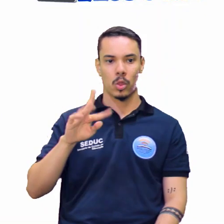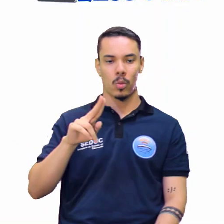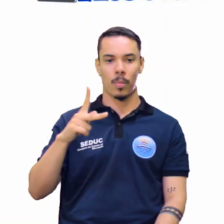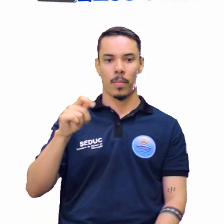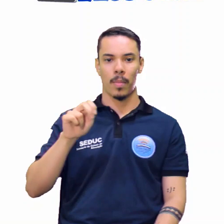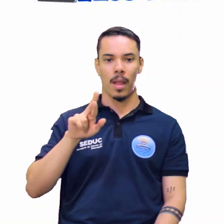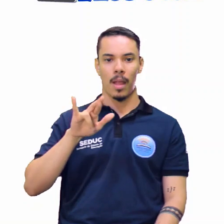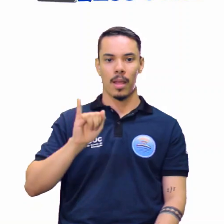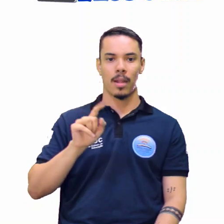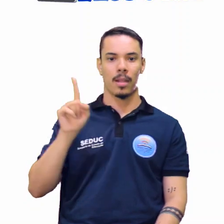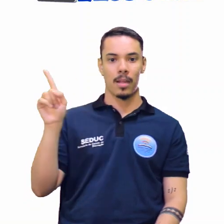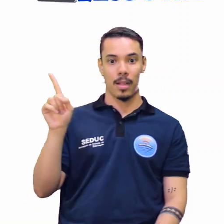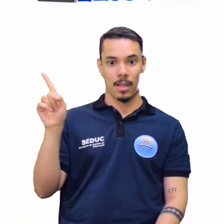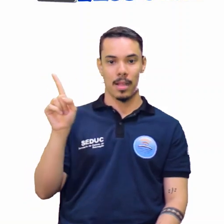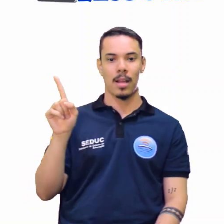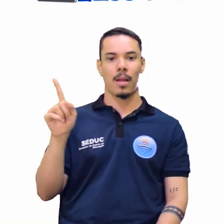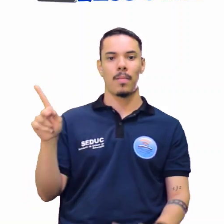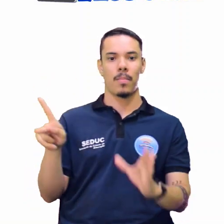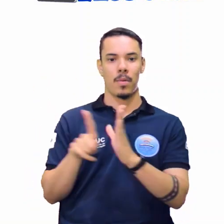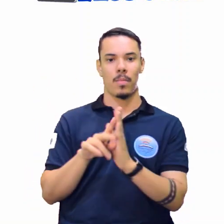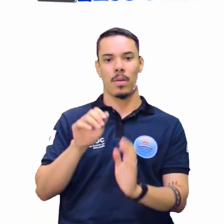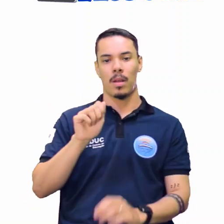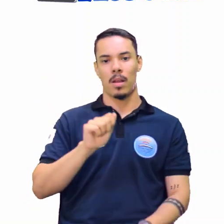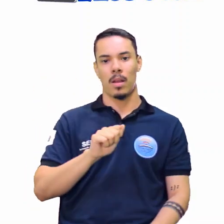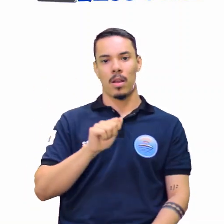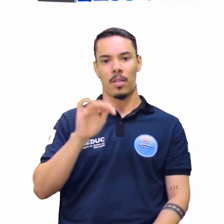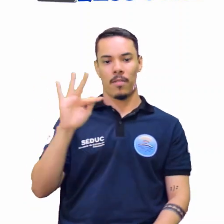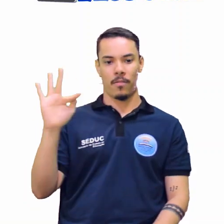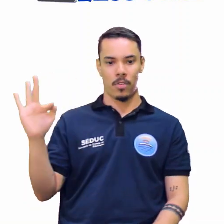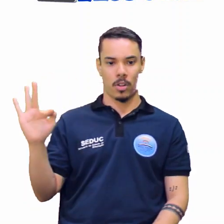Alta Floresta Professor